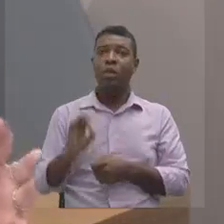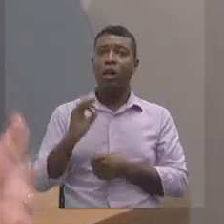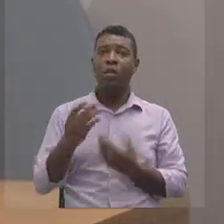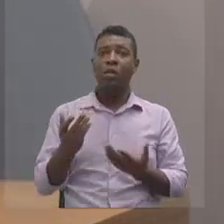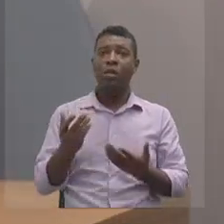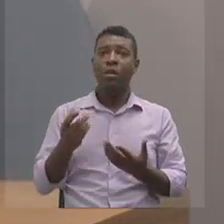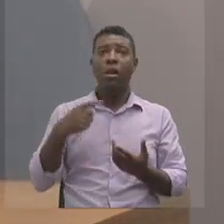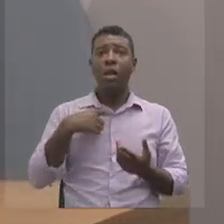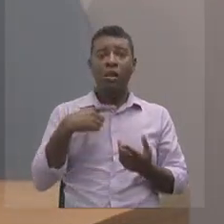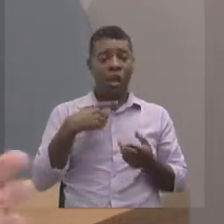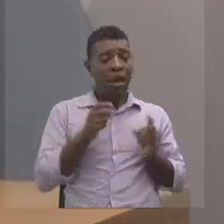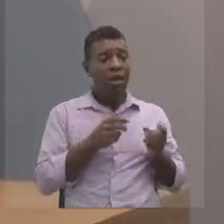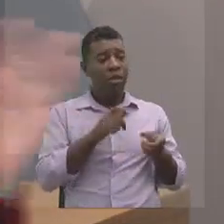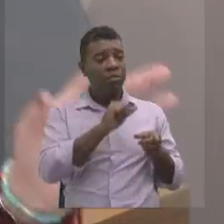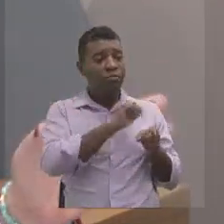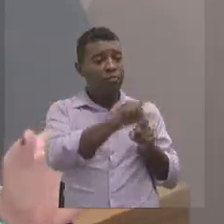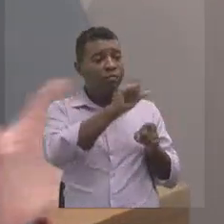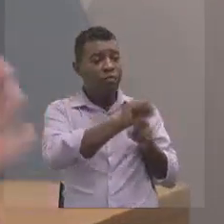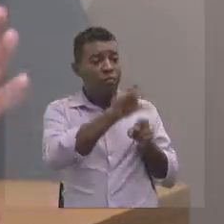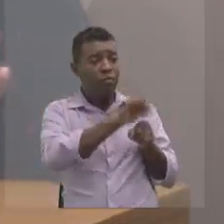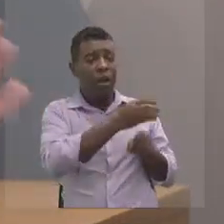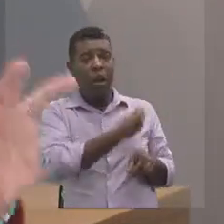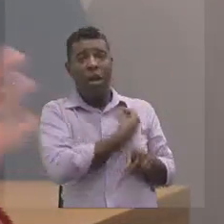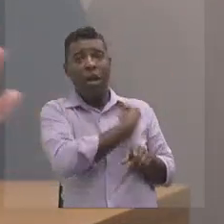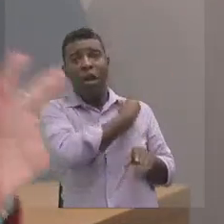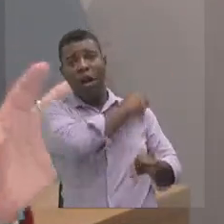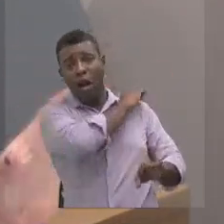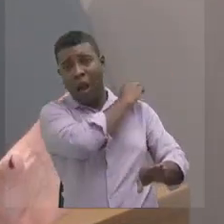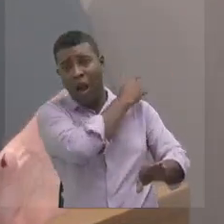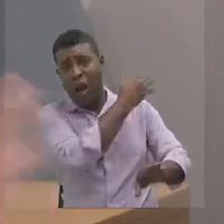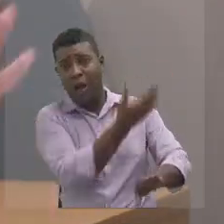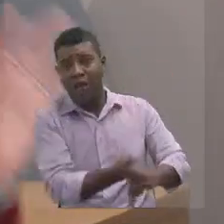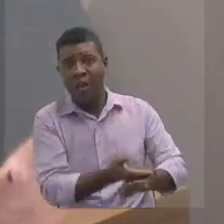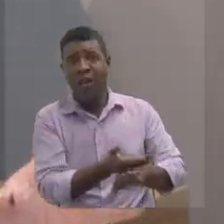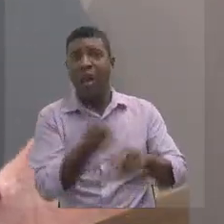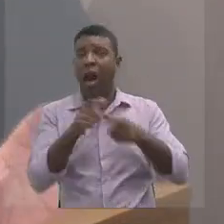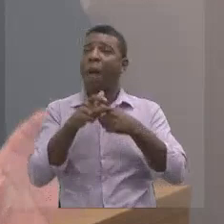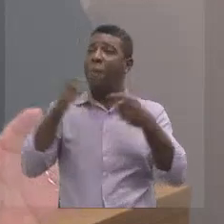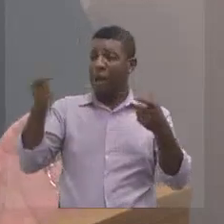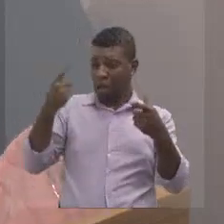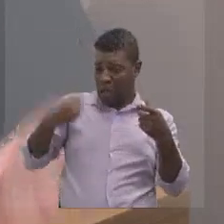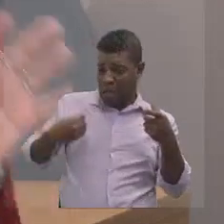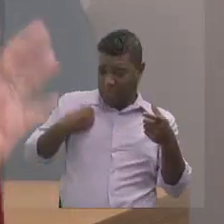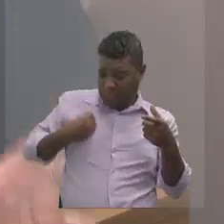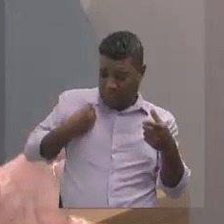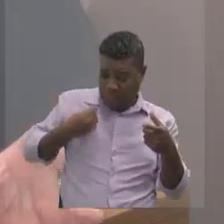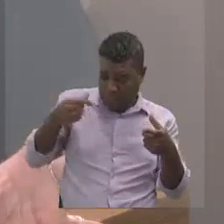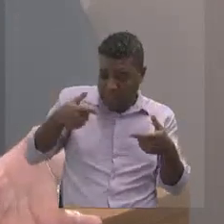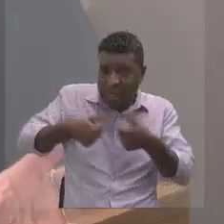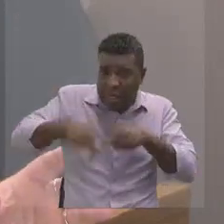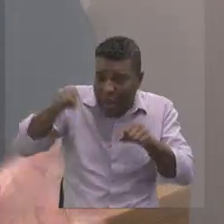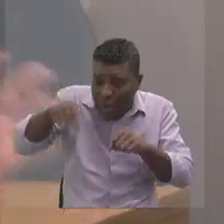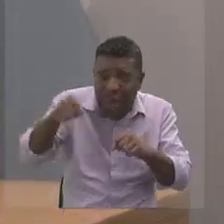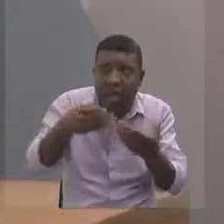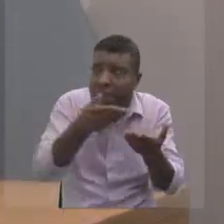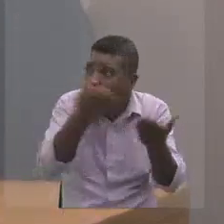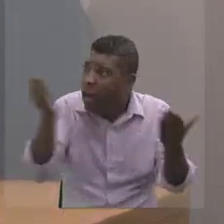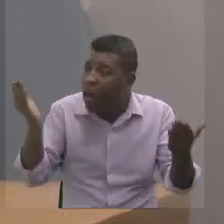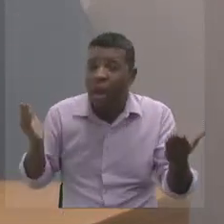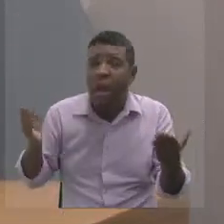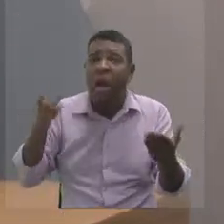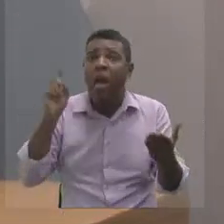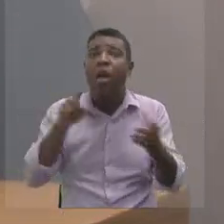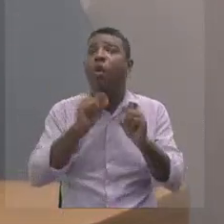contribuição de vida a maioria que tá aqui depende do salário para viver se não todo mundo que tá aqui parte da sua renda você vai